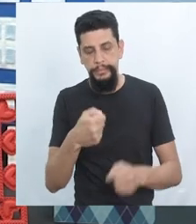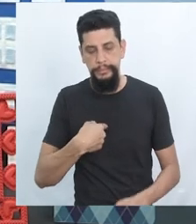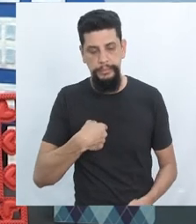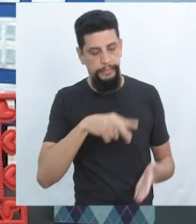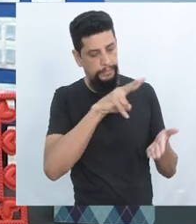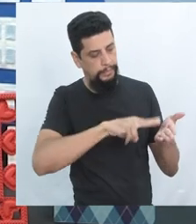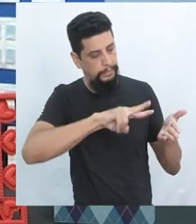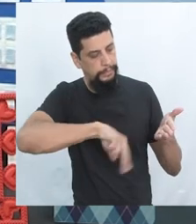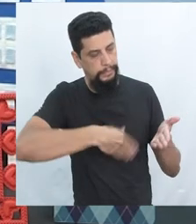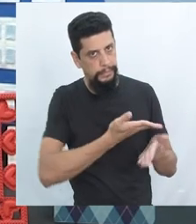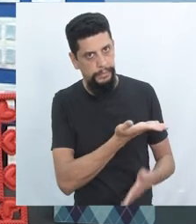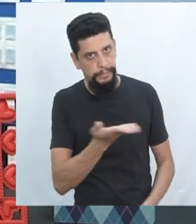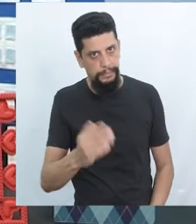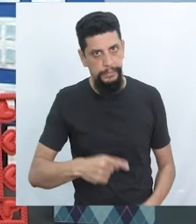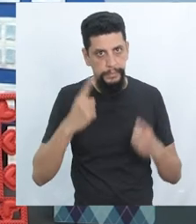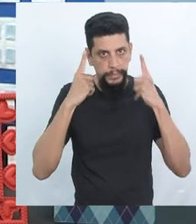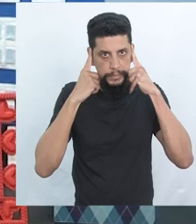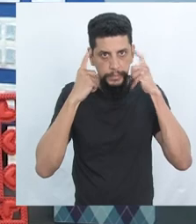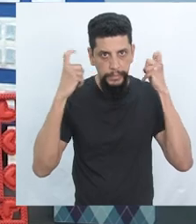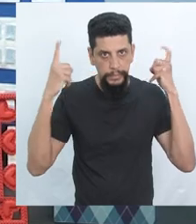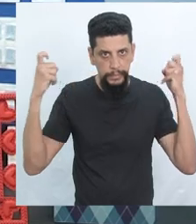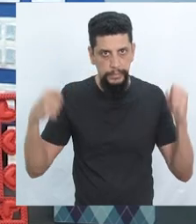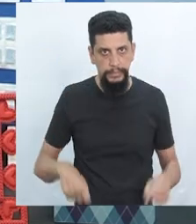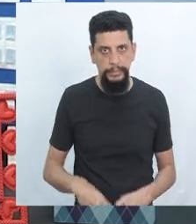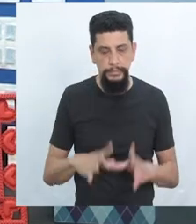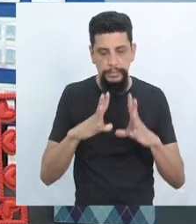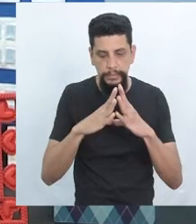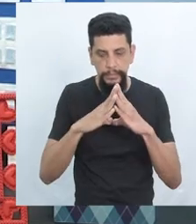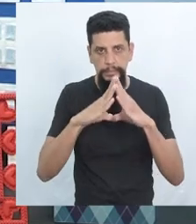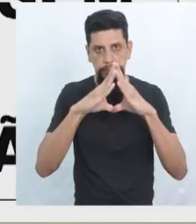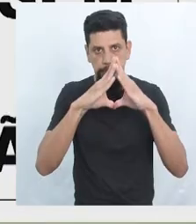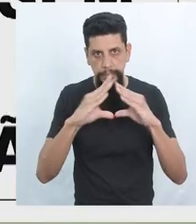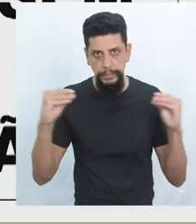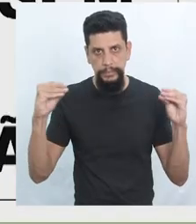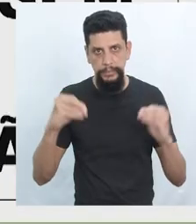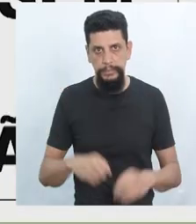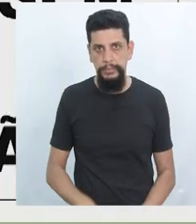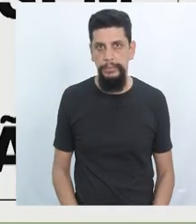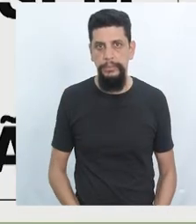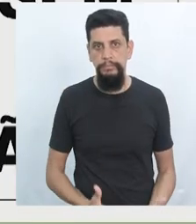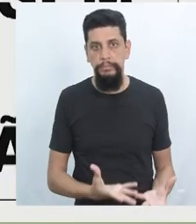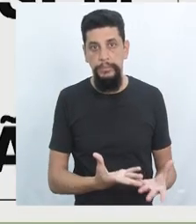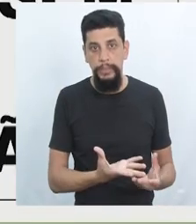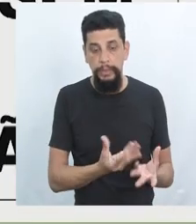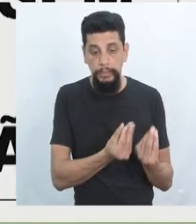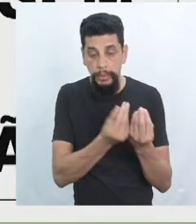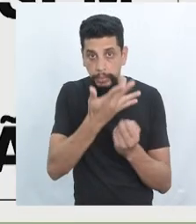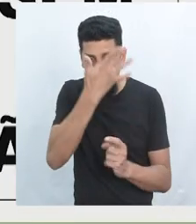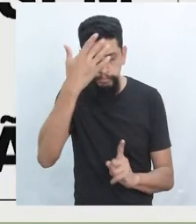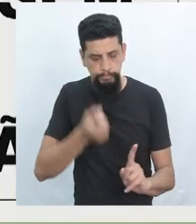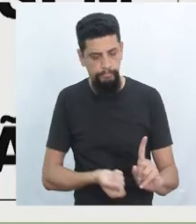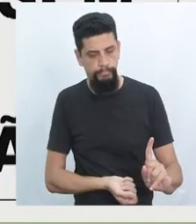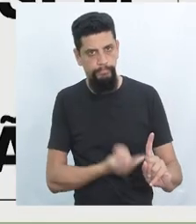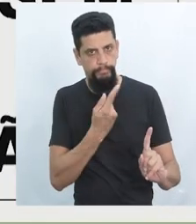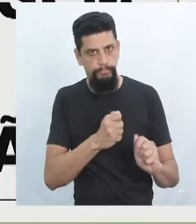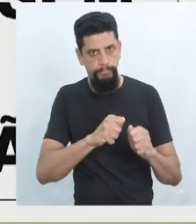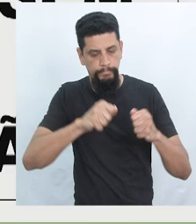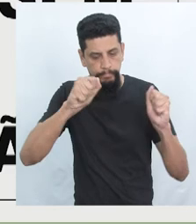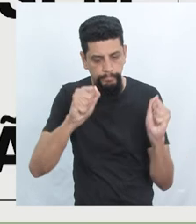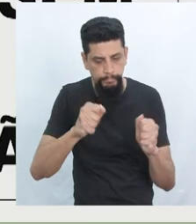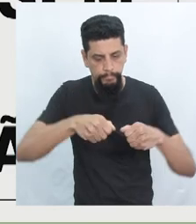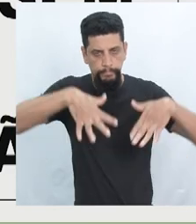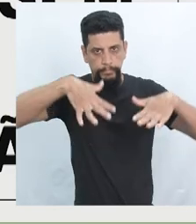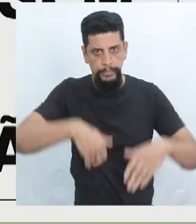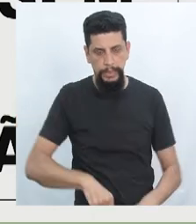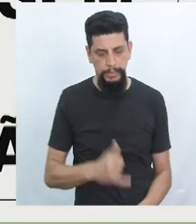ver a letra? Olha só, vou ler para vocês. Um barulho, um sumiço. Muitos